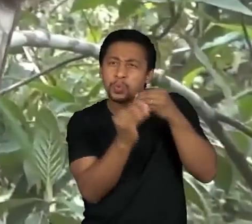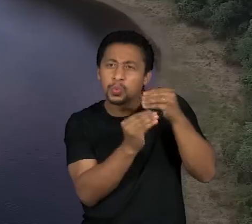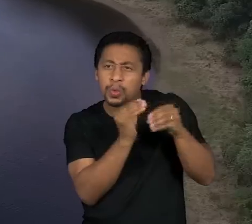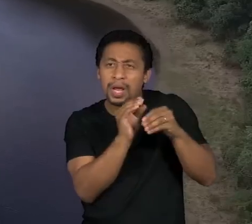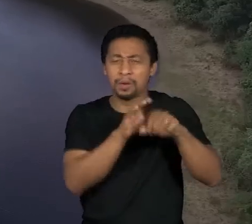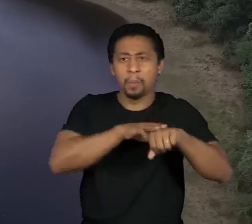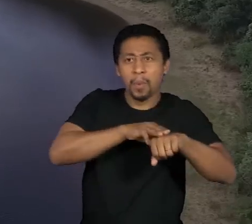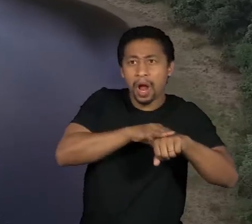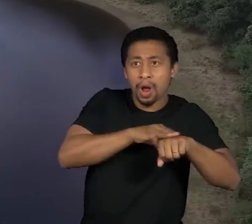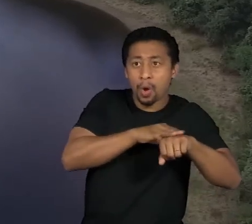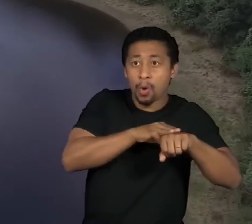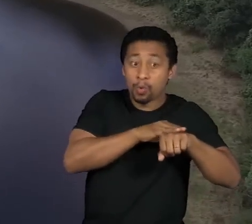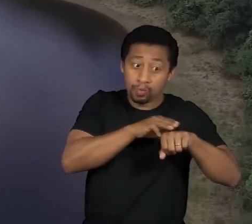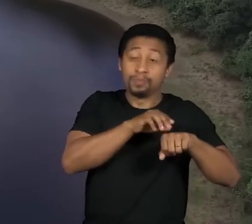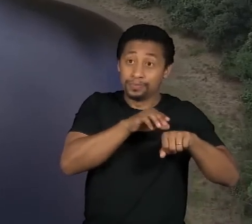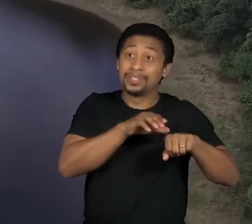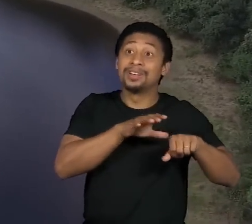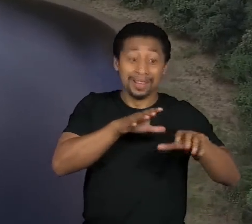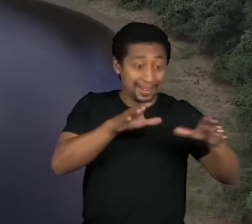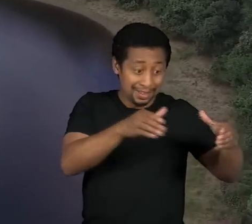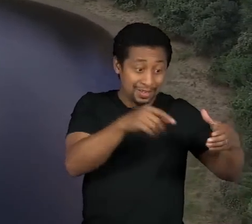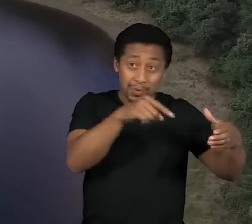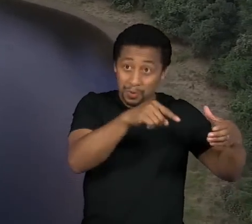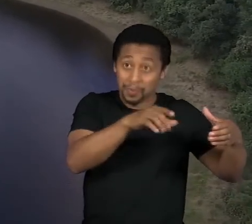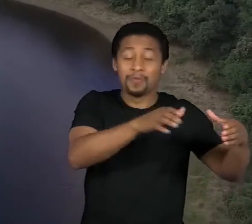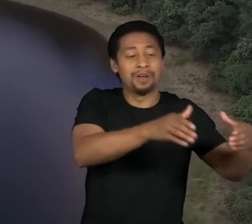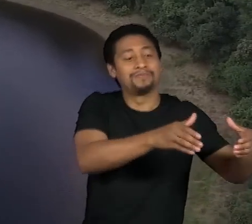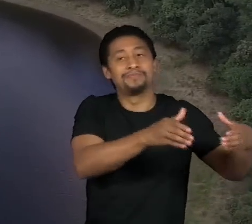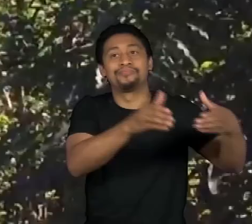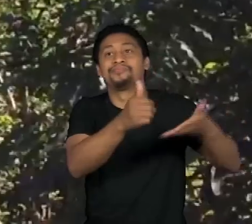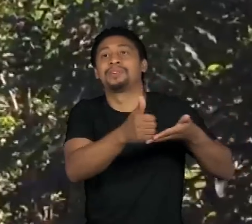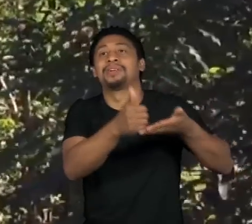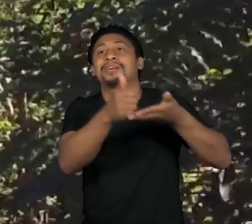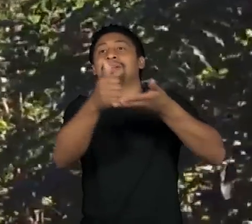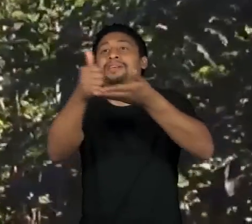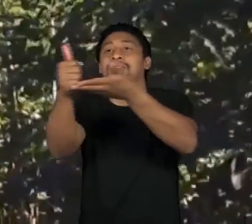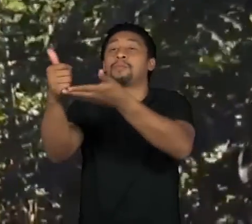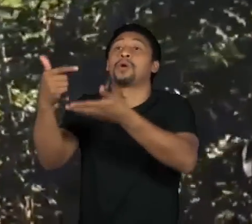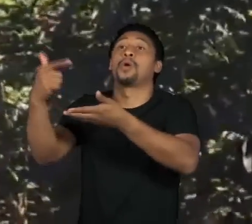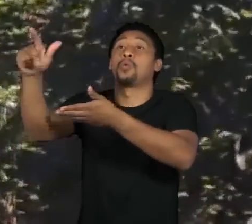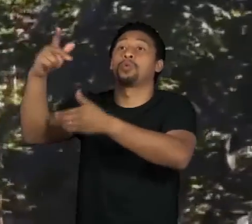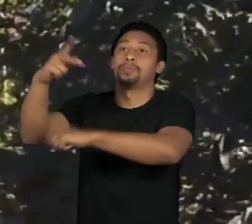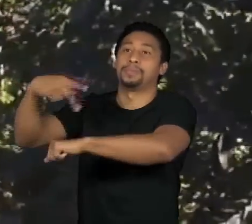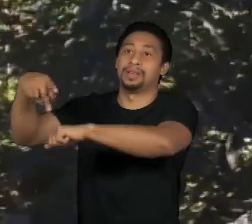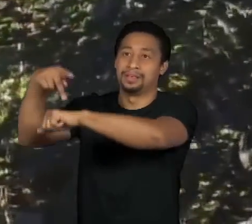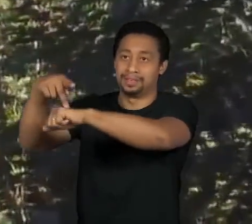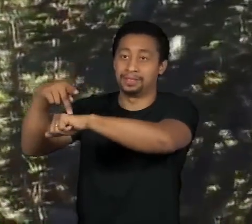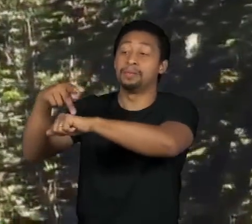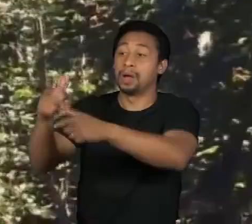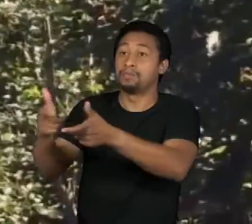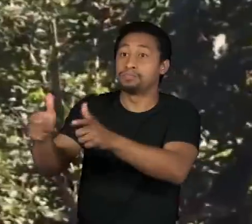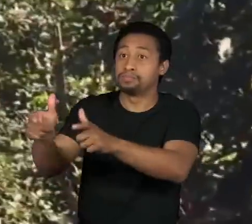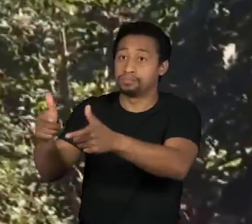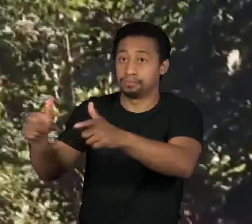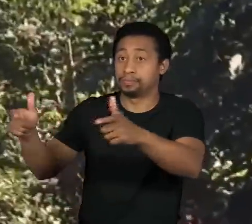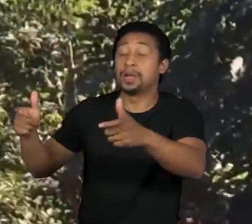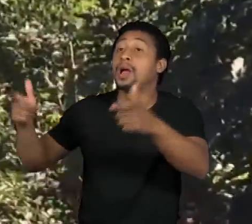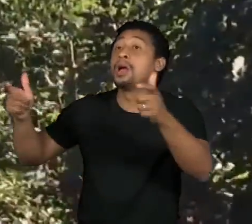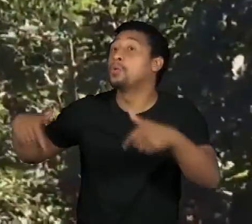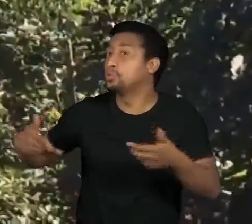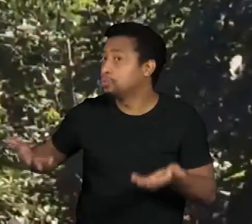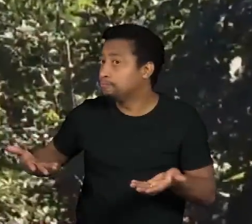internacional. Nossos representantes da Mata Atlântica poderão ajudar a repovoar a espécie no bioma da